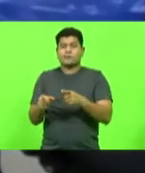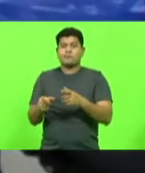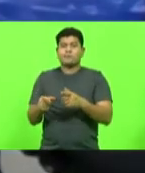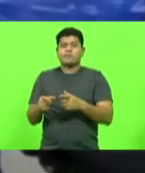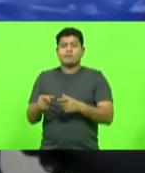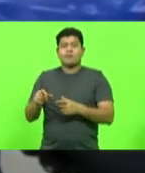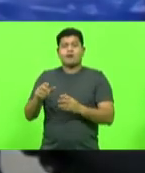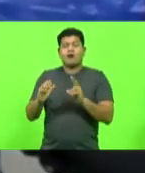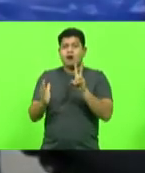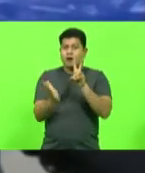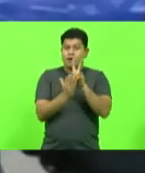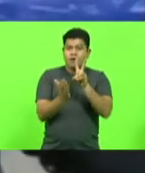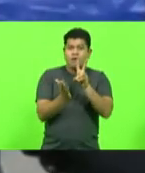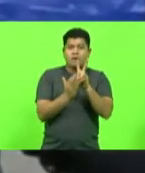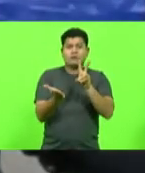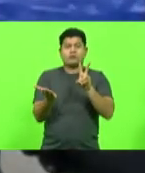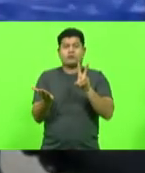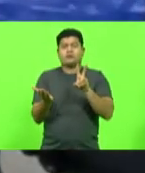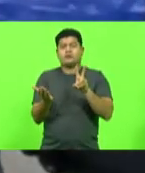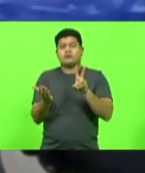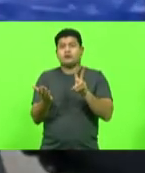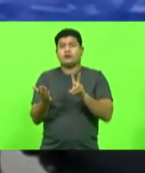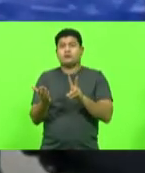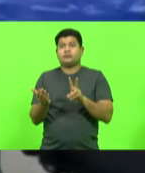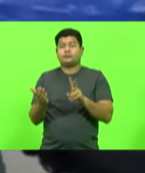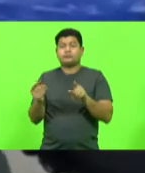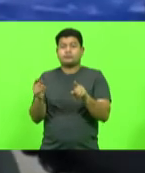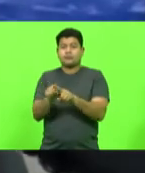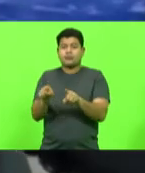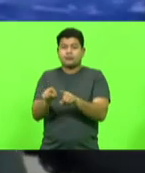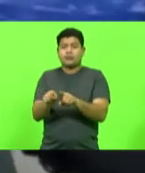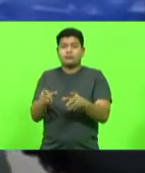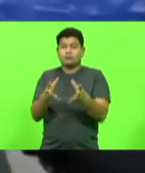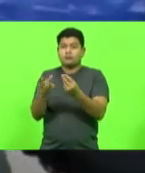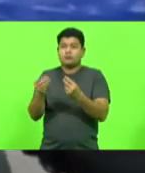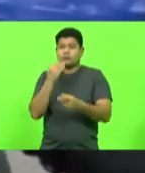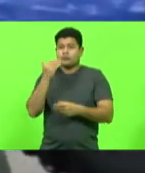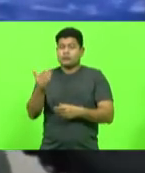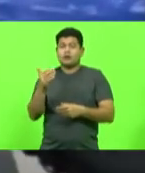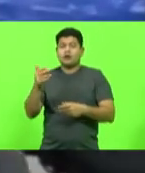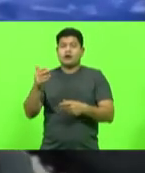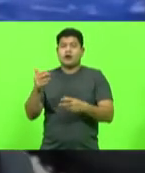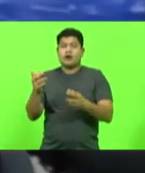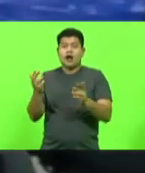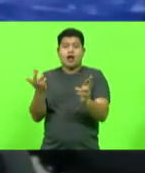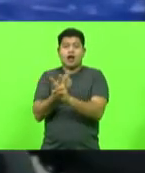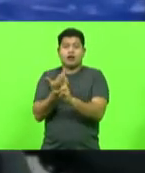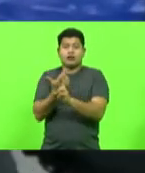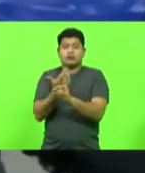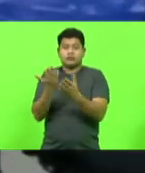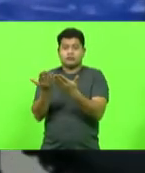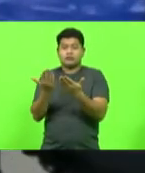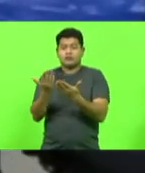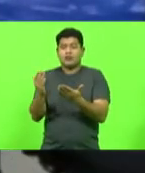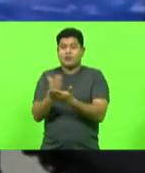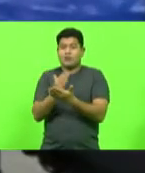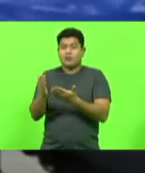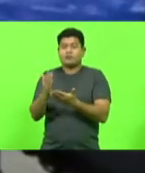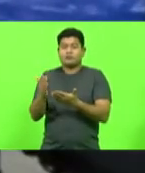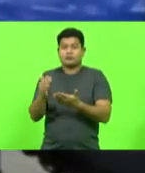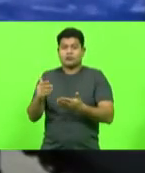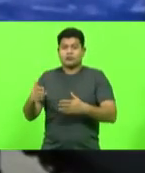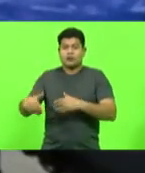indígena, demandas que precisam avançar em relação à população em situação de rua, né?